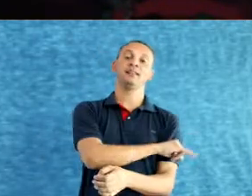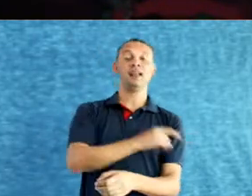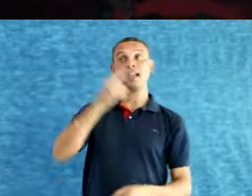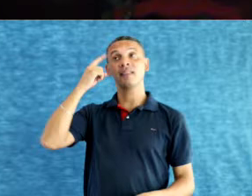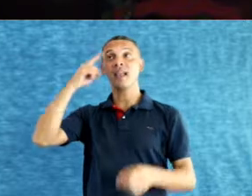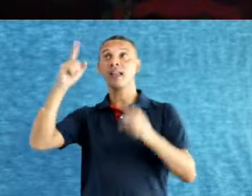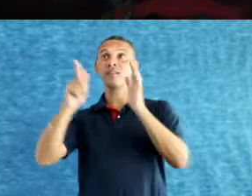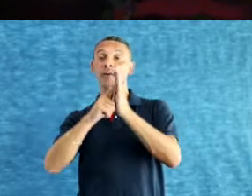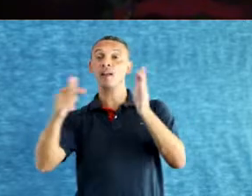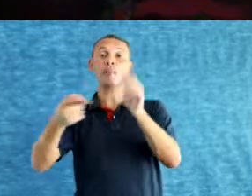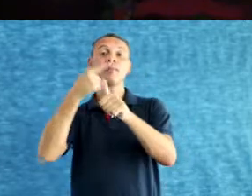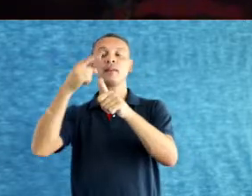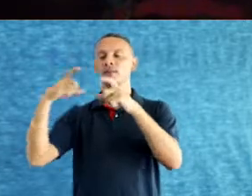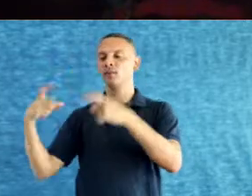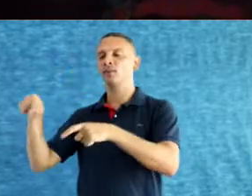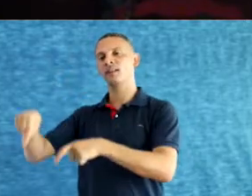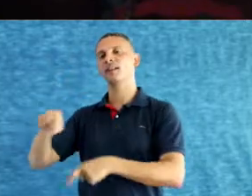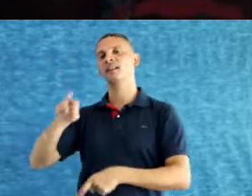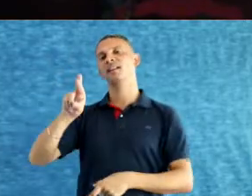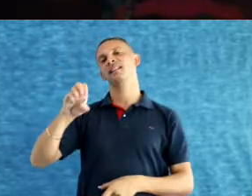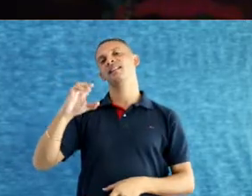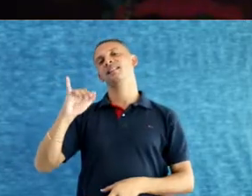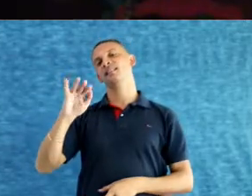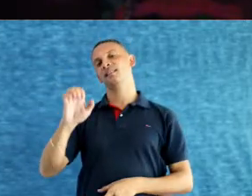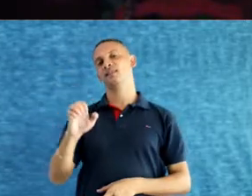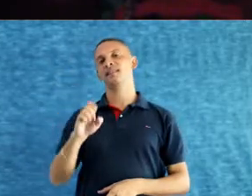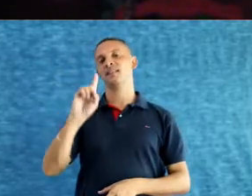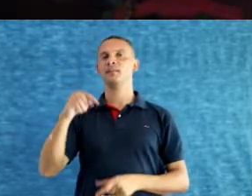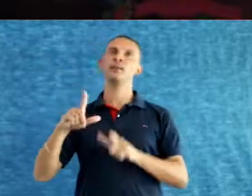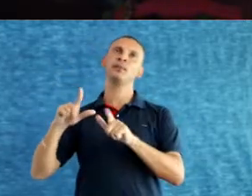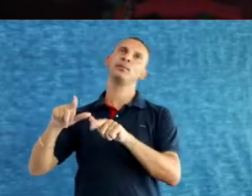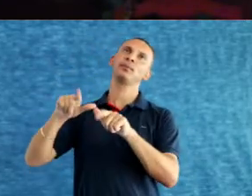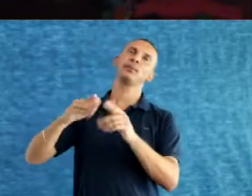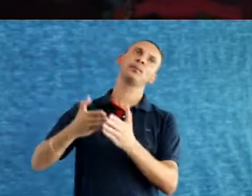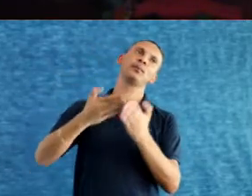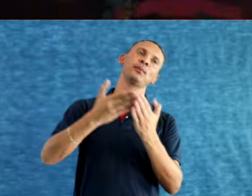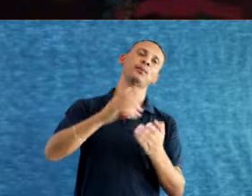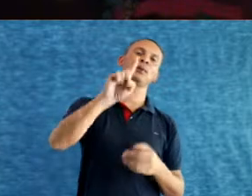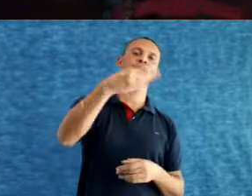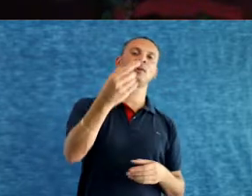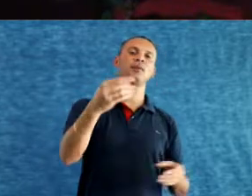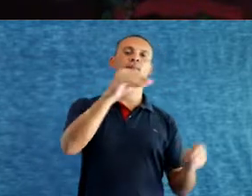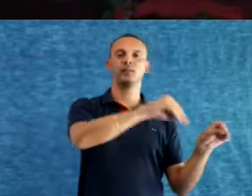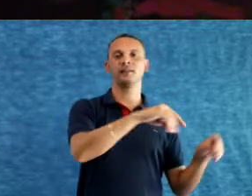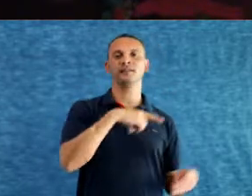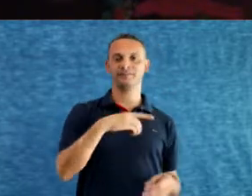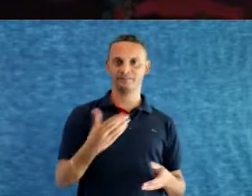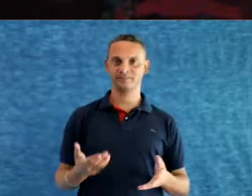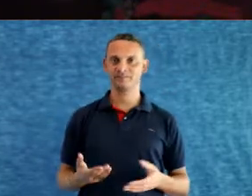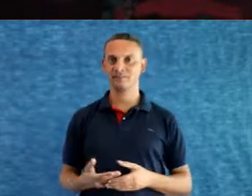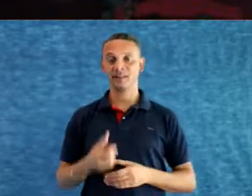reconhece, identifica de quem ela está falando, de quem são aquelas ideias, né? Essa ideia de que um país,